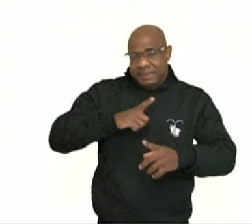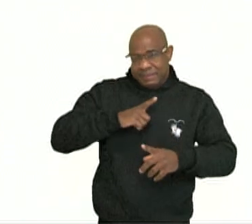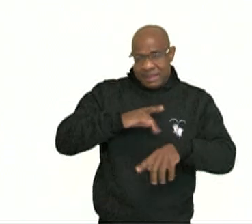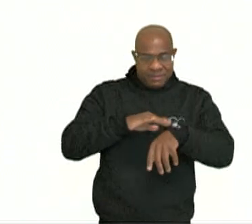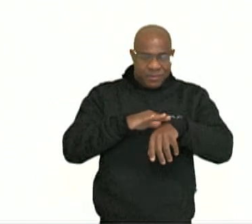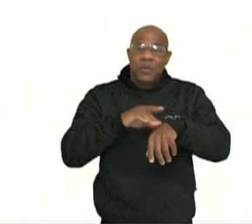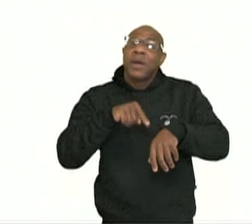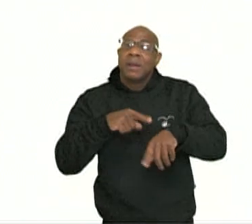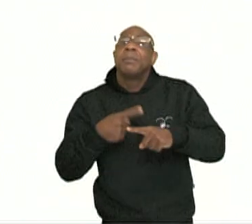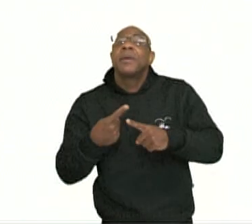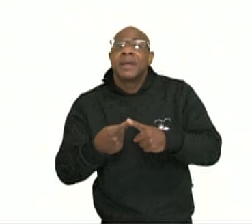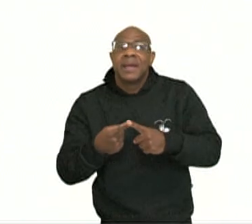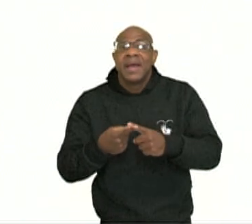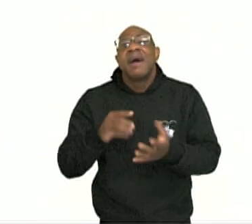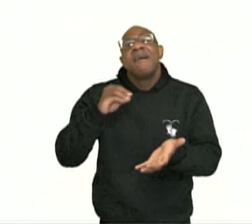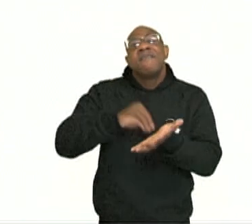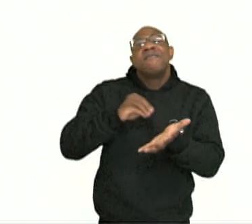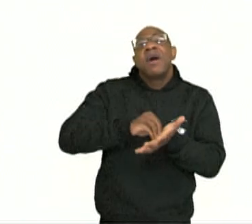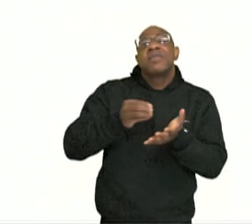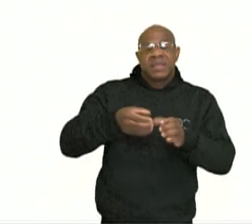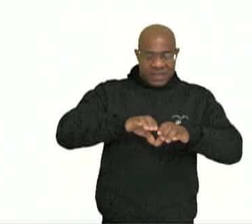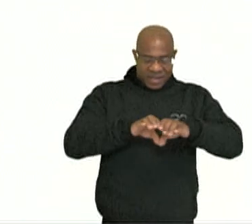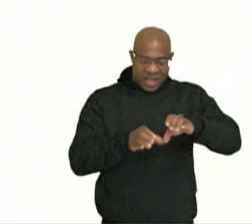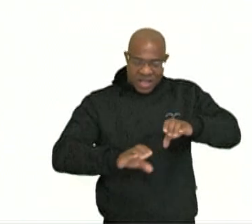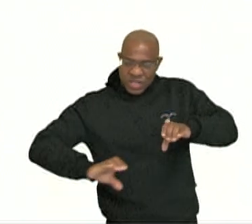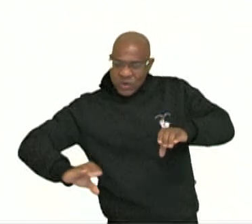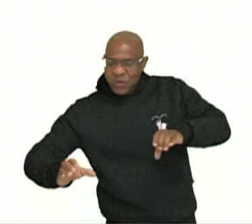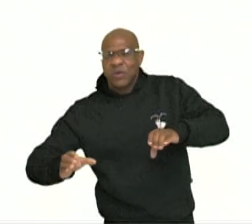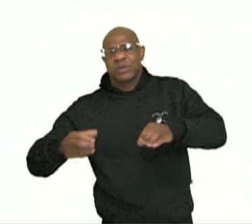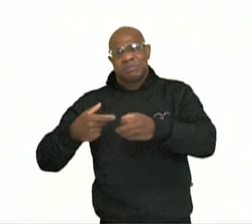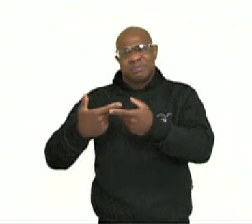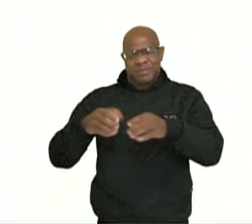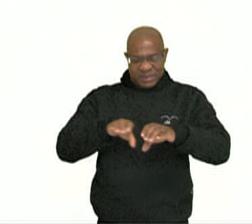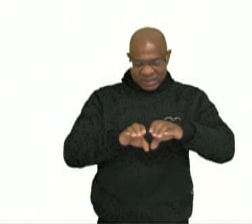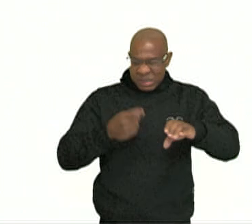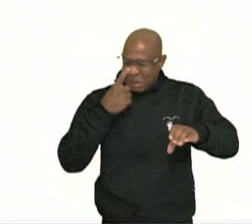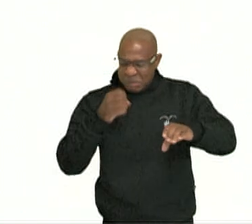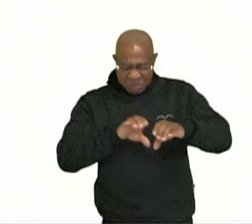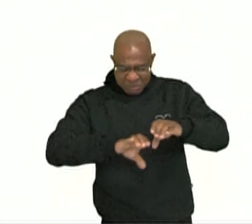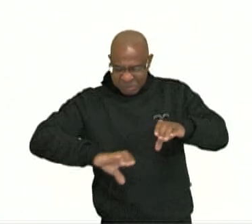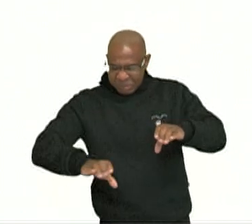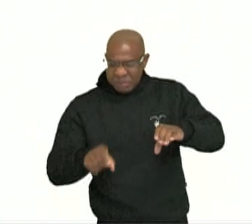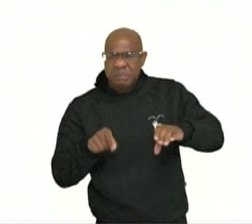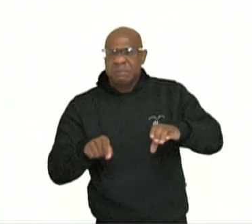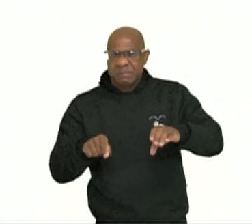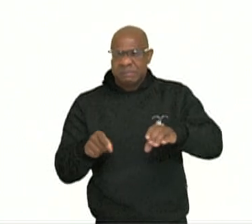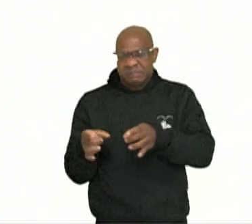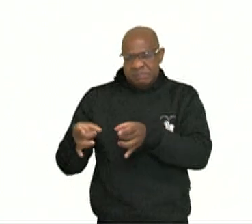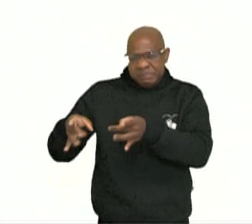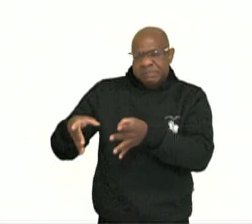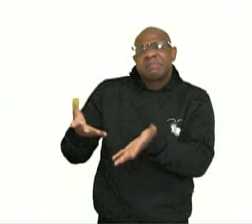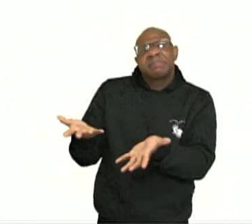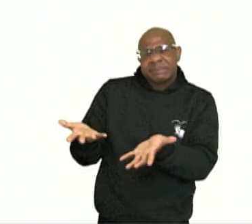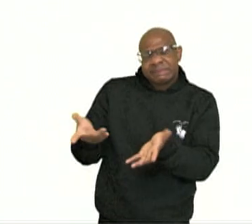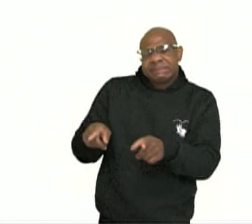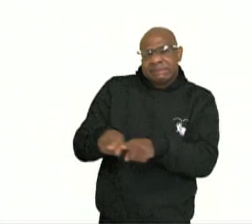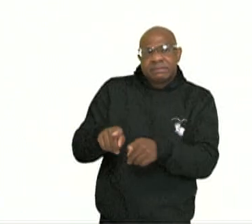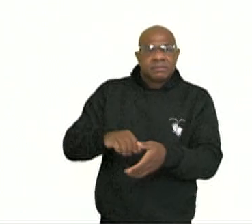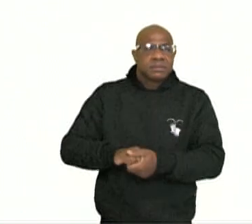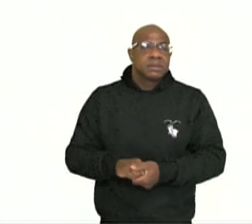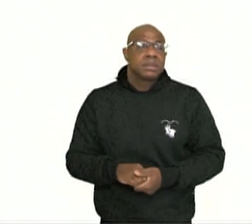também com a desinformação. Então, informação também, gente, como diz o ditado, é dinheiro.